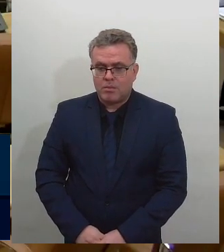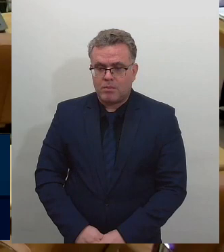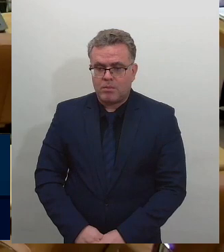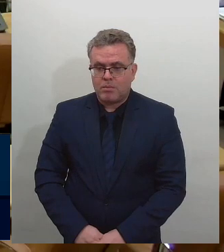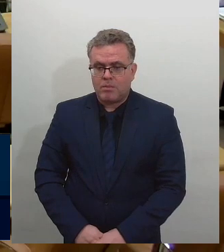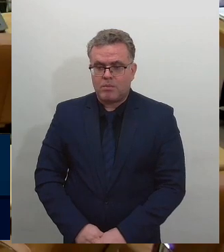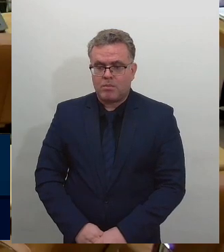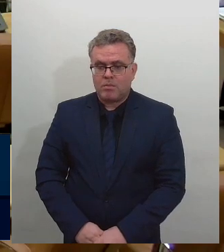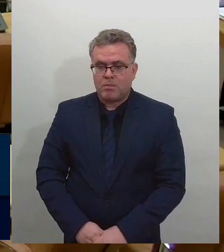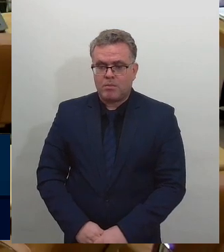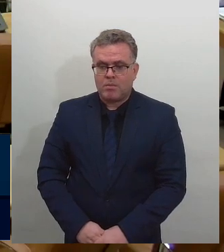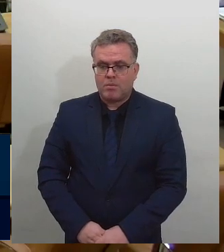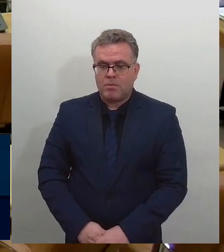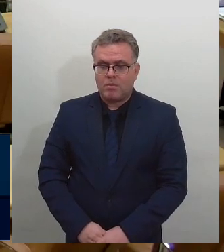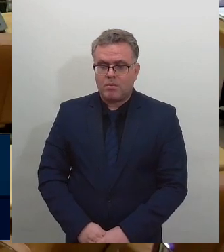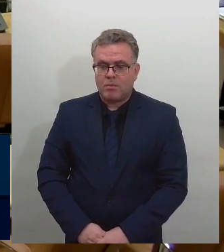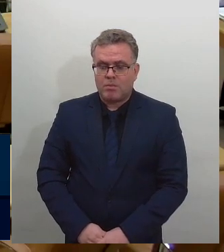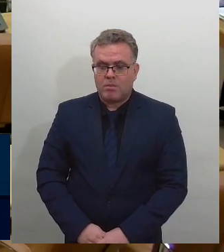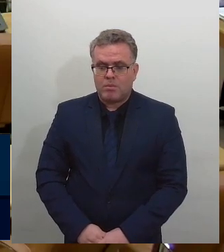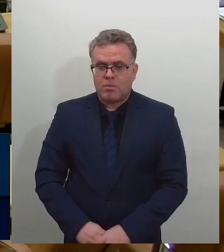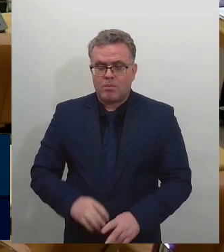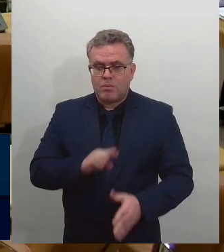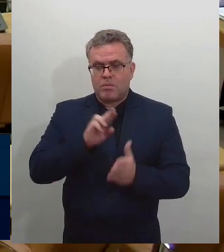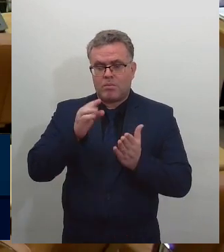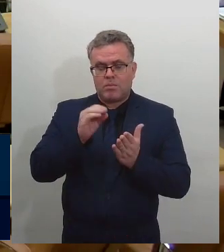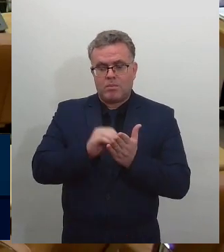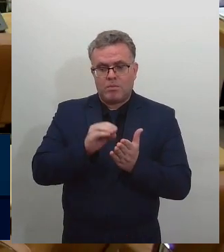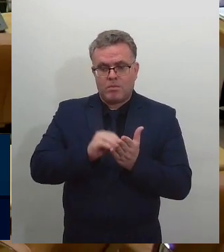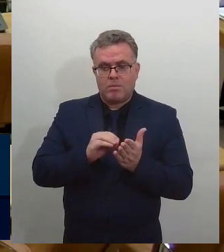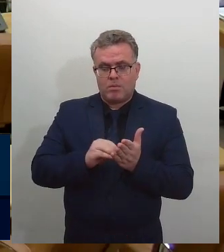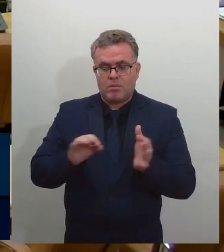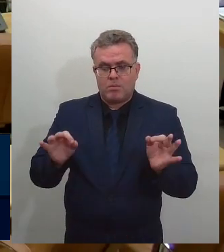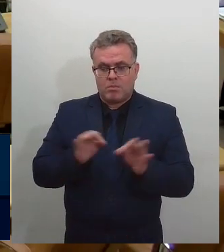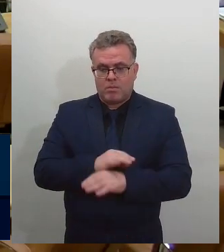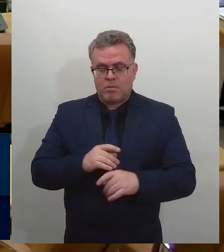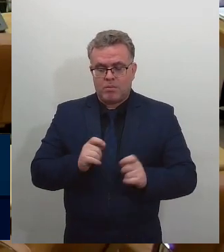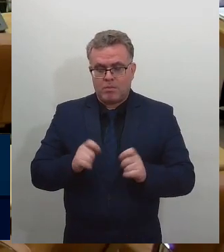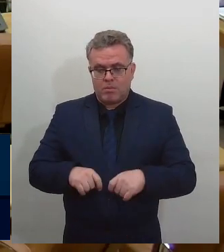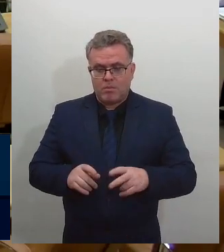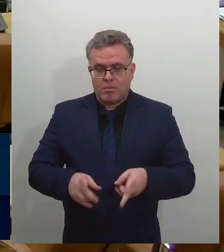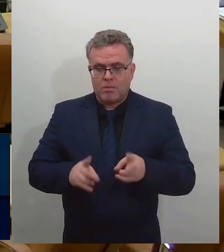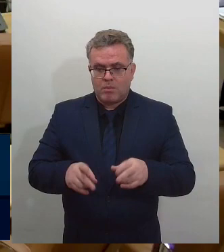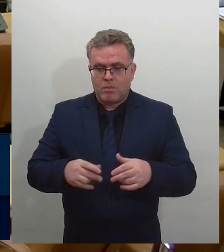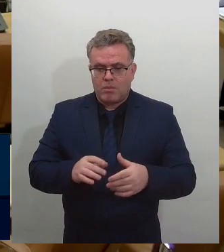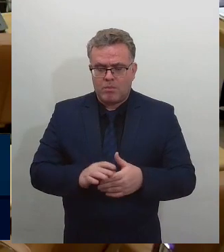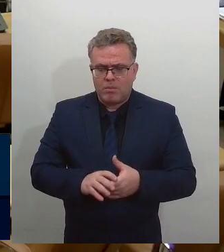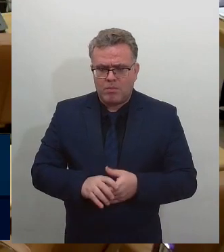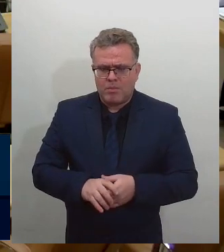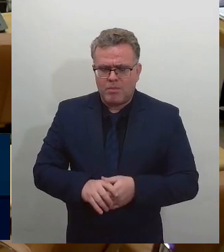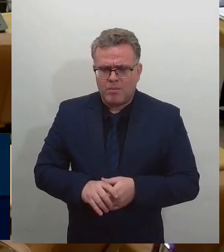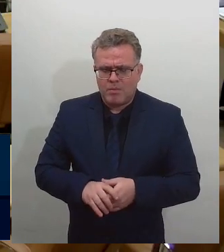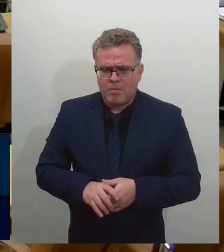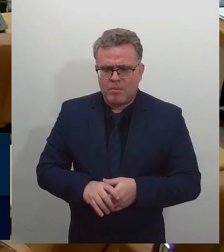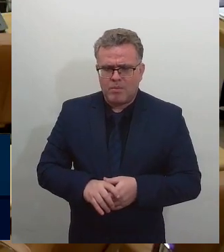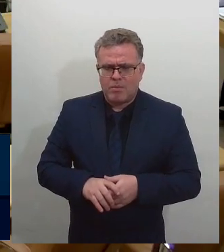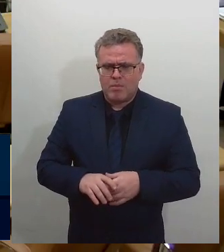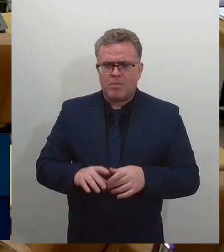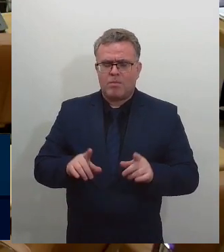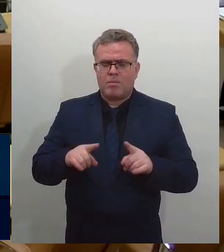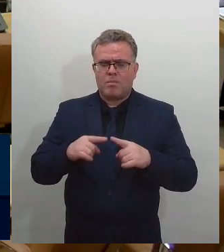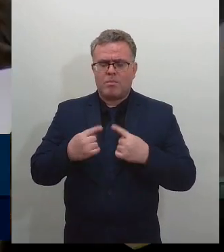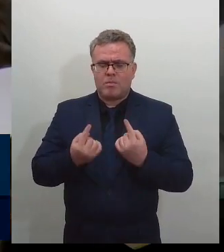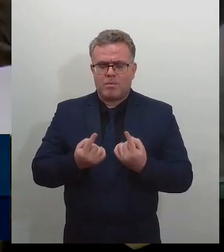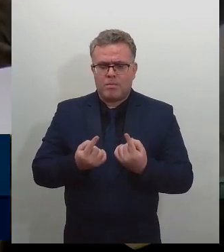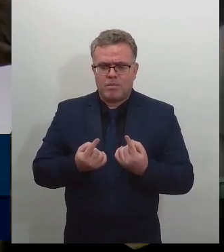Não havendo mais oradores no dia de hoje, só para lembrar aos deputados que agora às 11 horas teremos a entrega da medalha do mérito